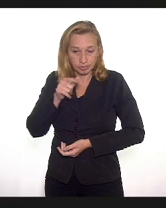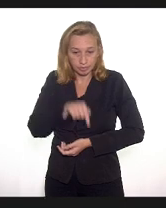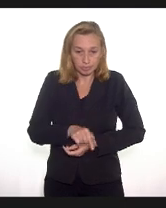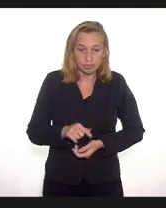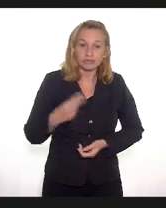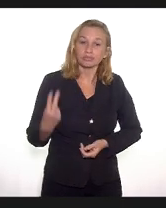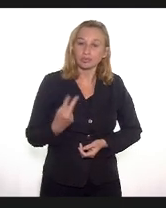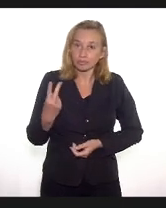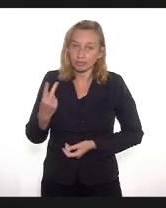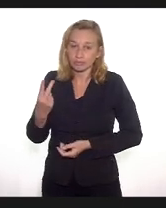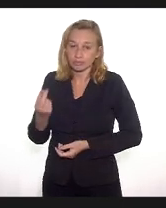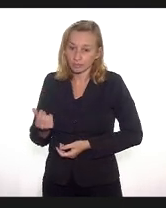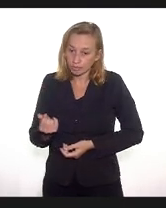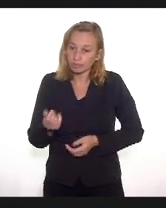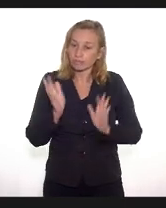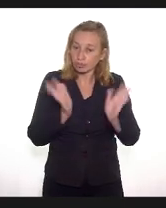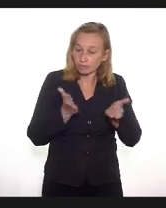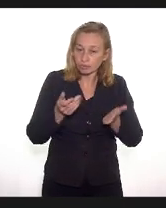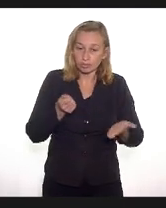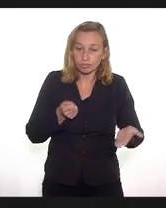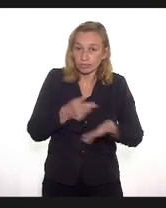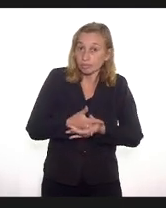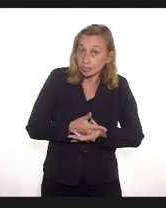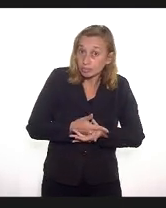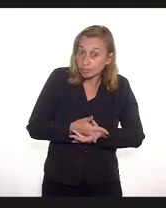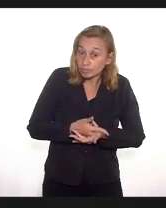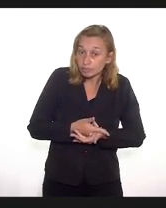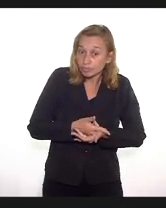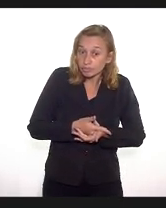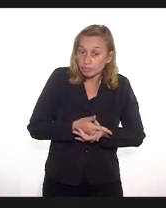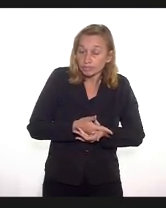os valores que hoje estão sendo pagos para